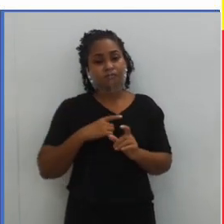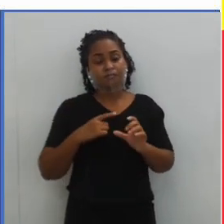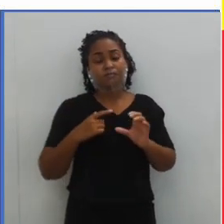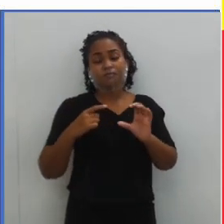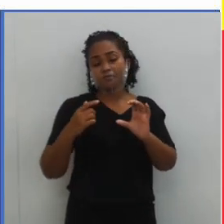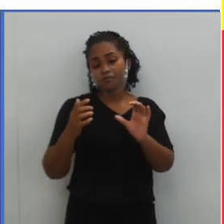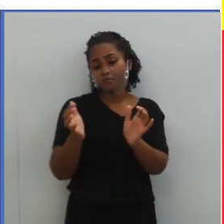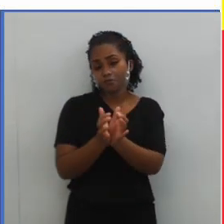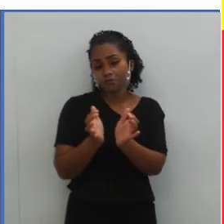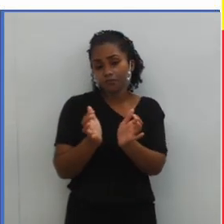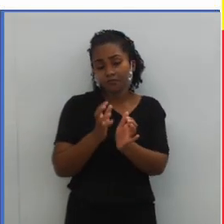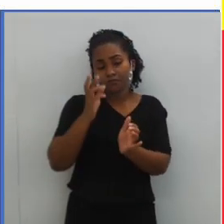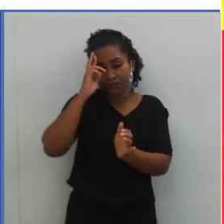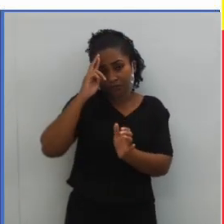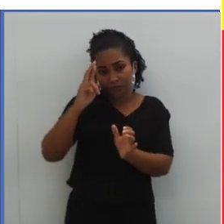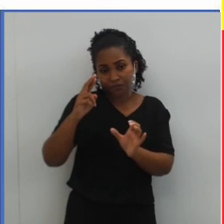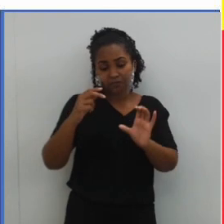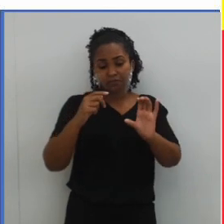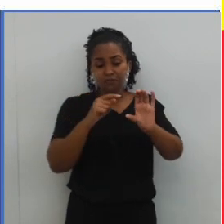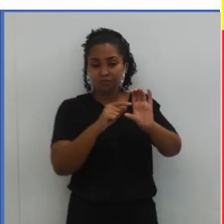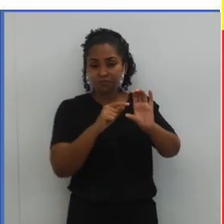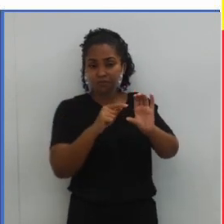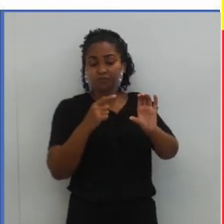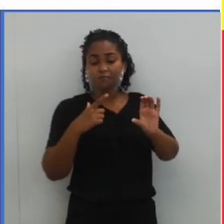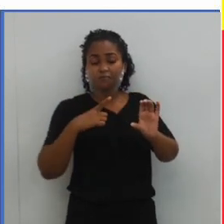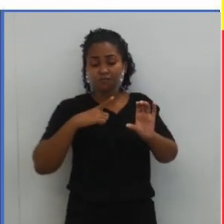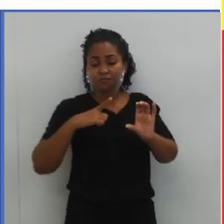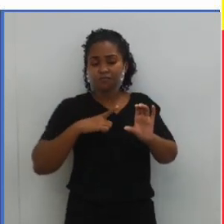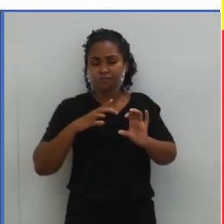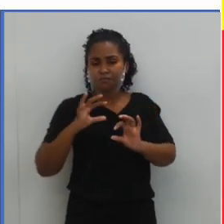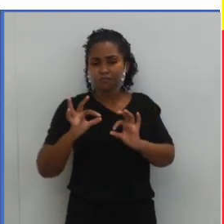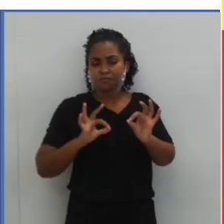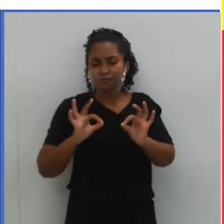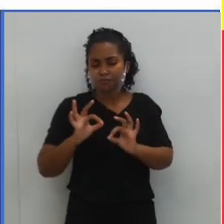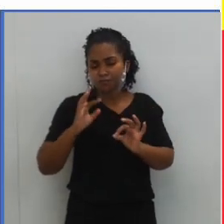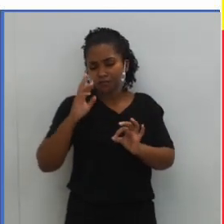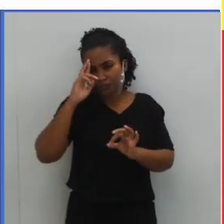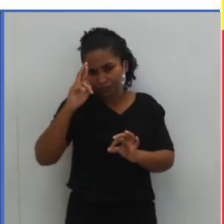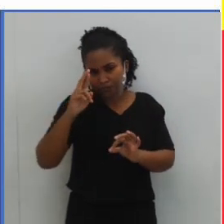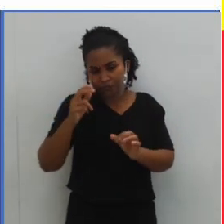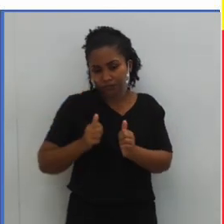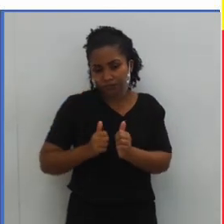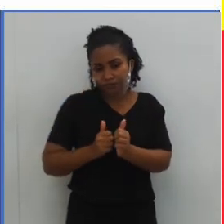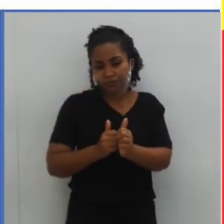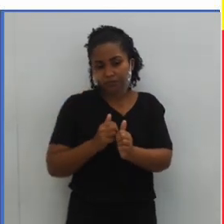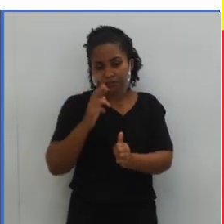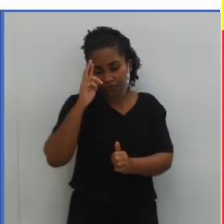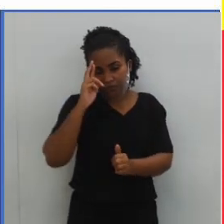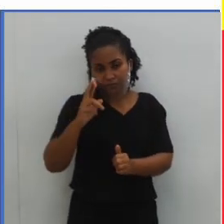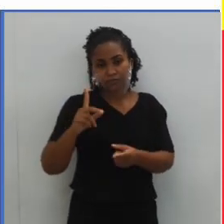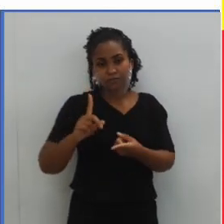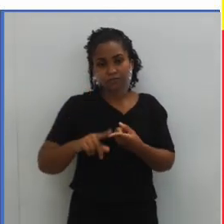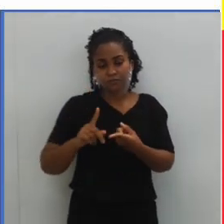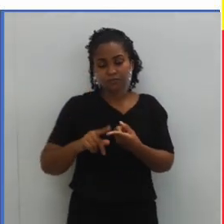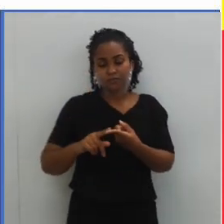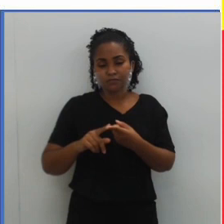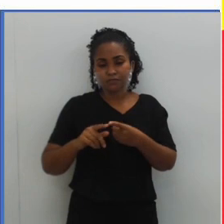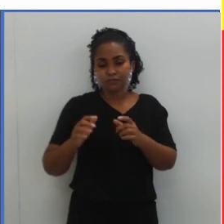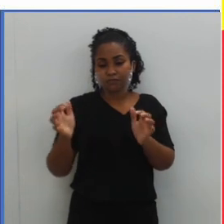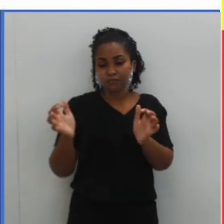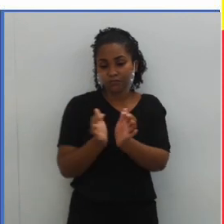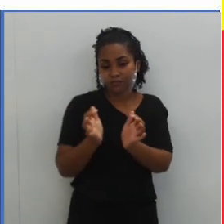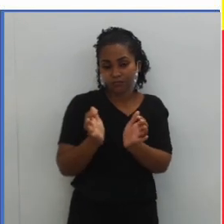da direção, né, que é o trabalho do diretor, o assistente de direção e o elenco